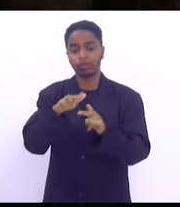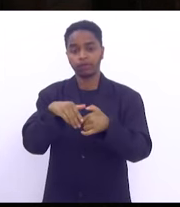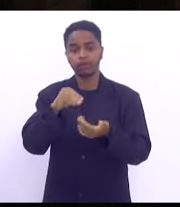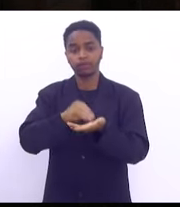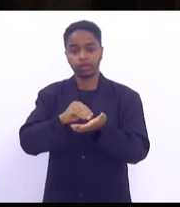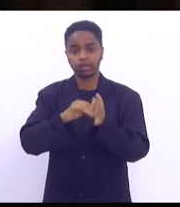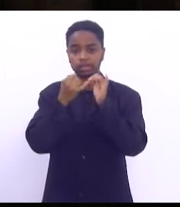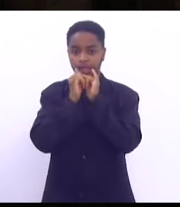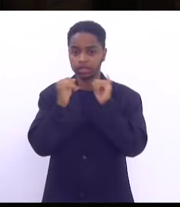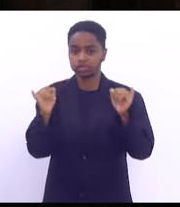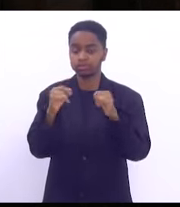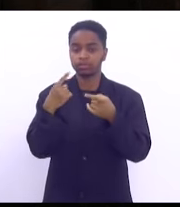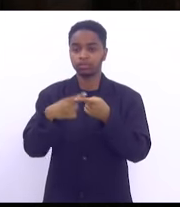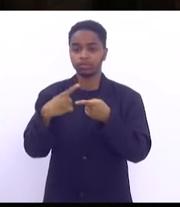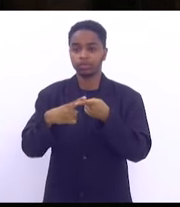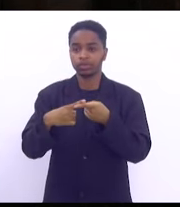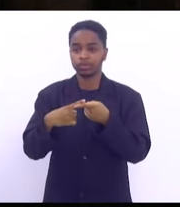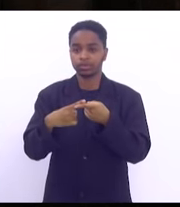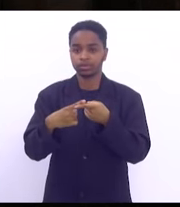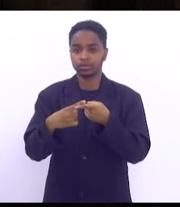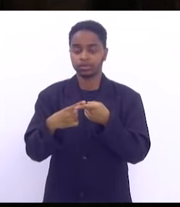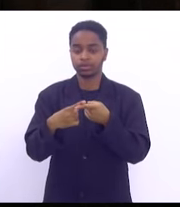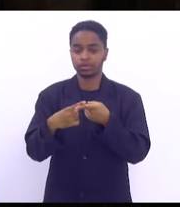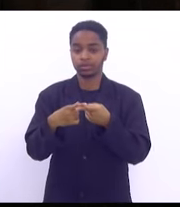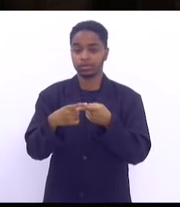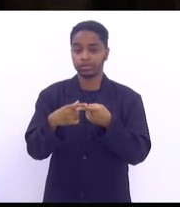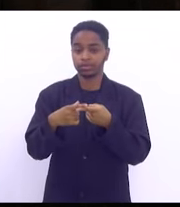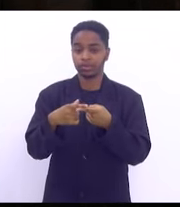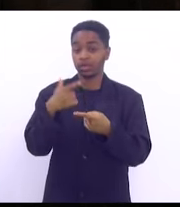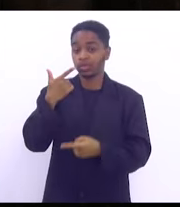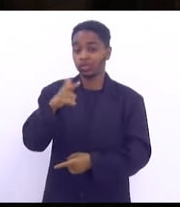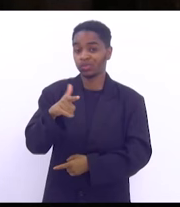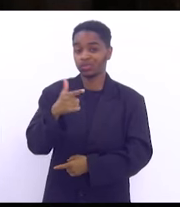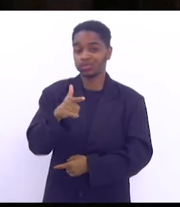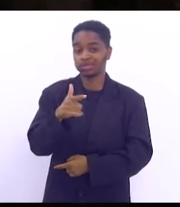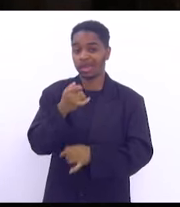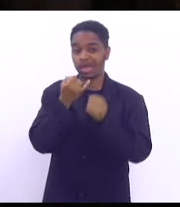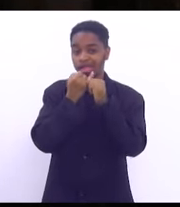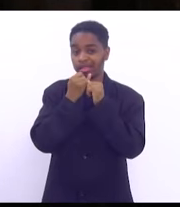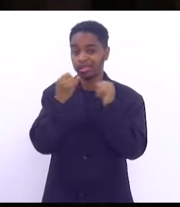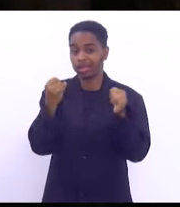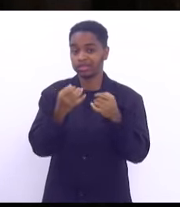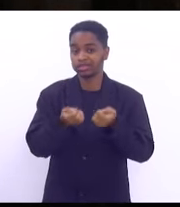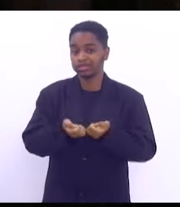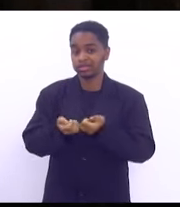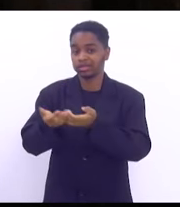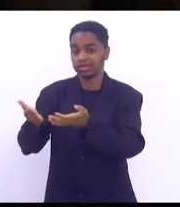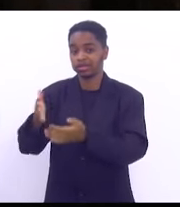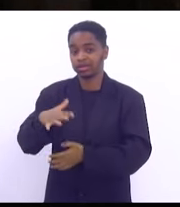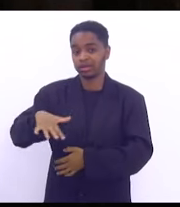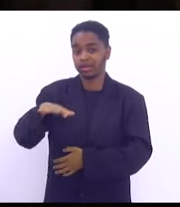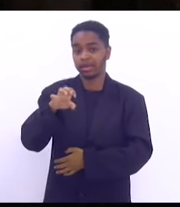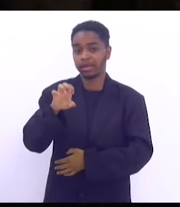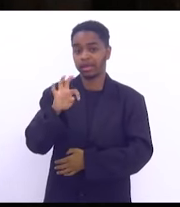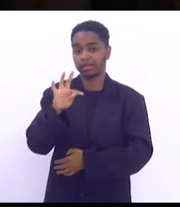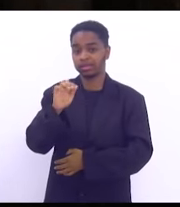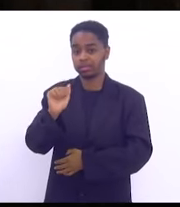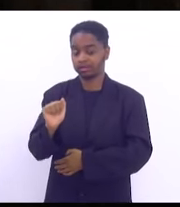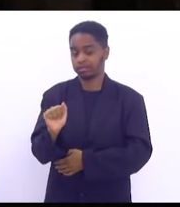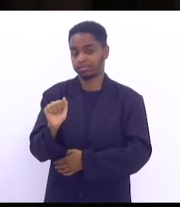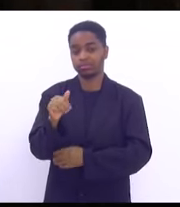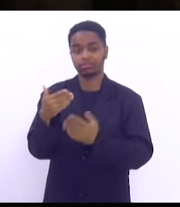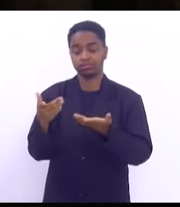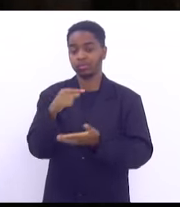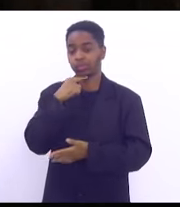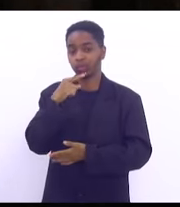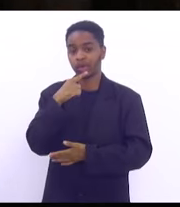elétrica, porque não havia, deputada Lucinha, fornecimento de energia nas ETAs para que pudesse ter